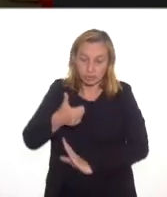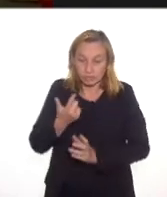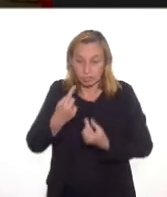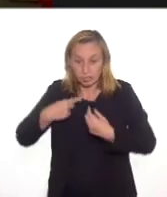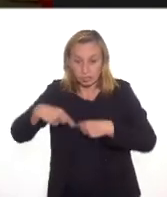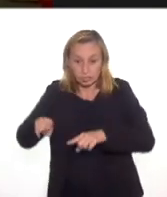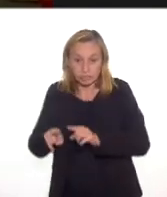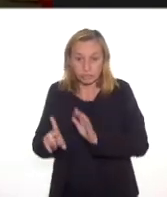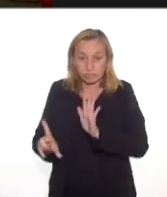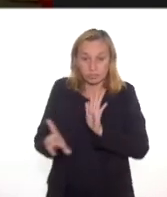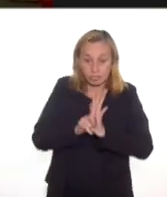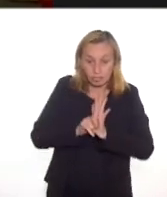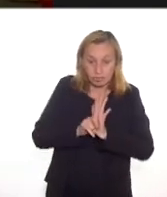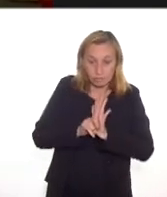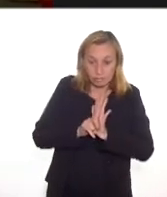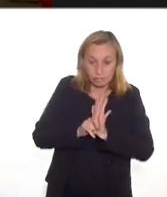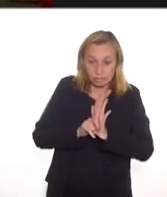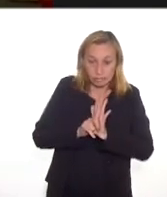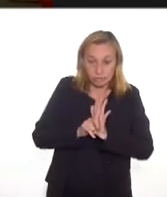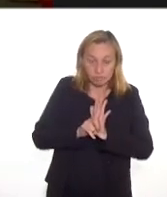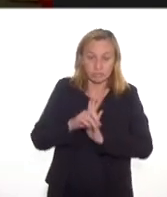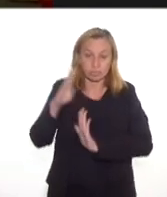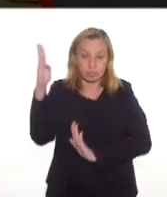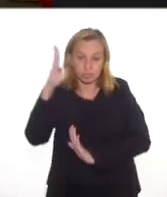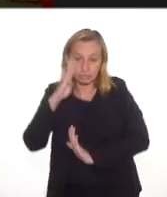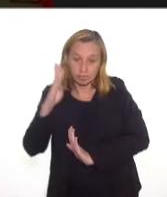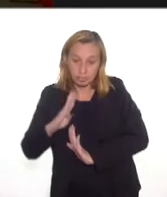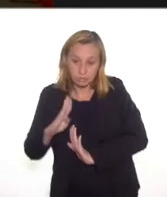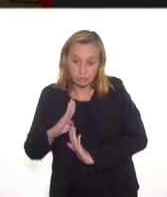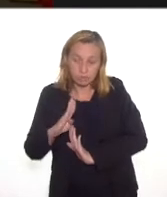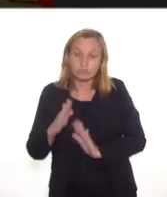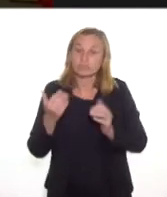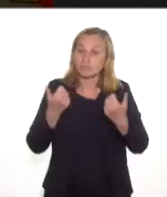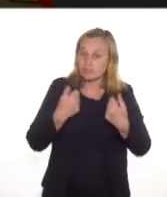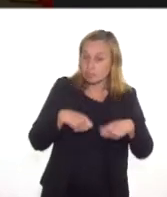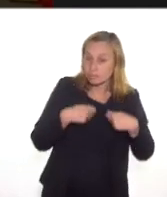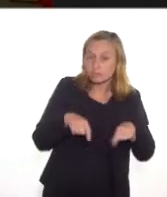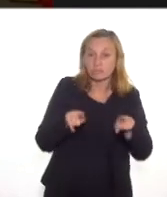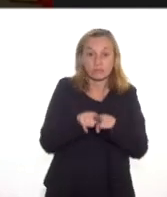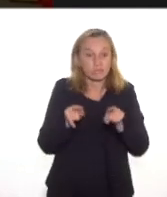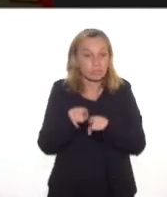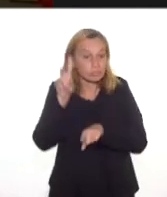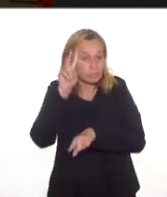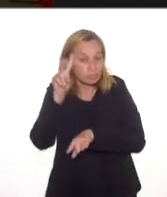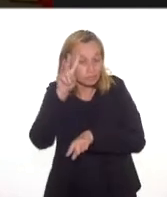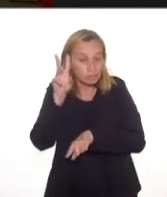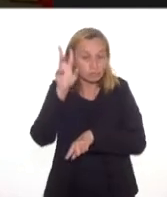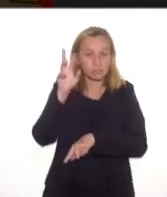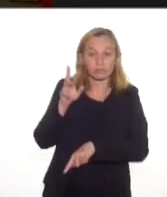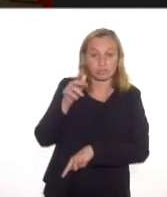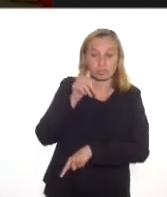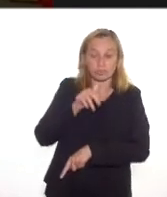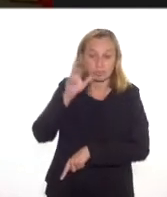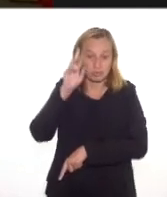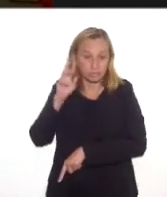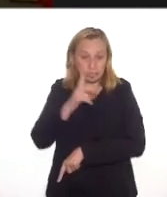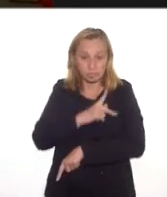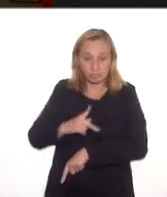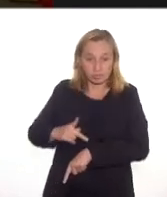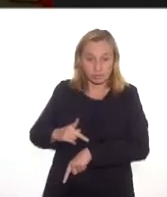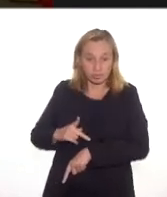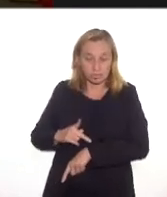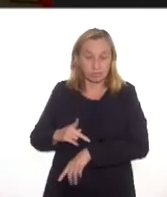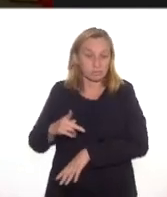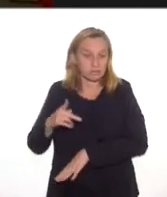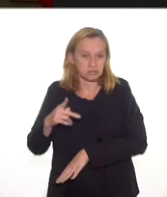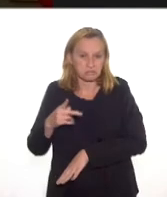desabonarem as leis brasileiras. E precisamos lembrar, senhora presidenta, não temos pena de morte. Então, a